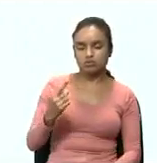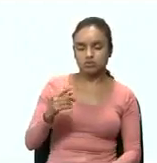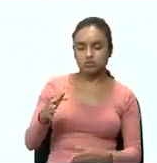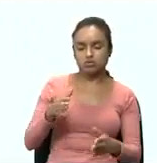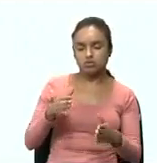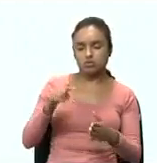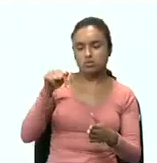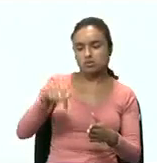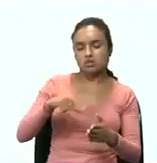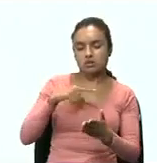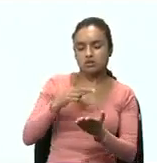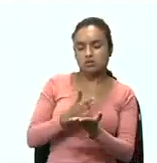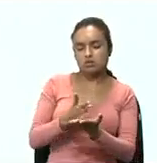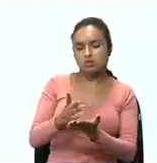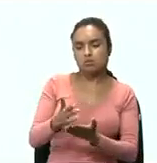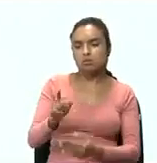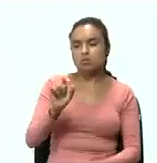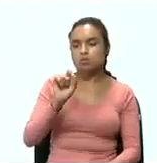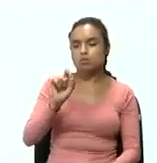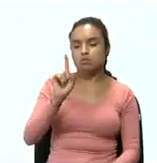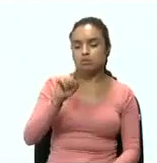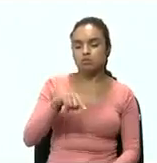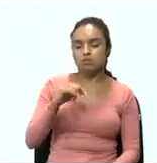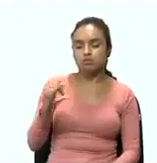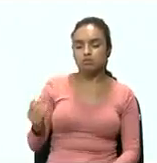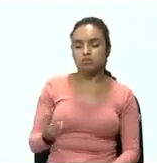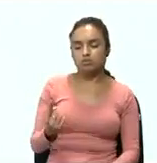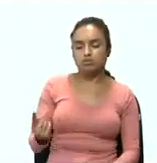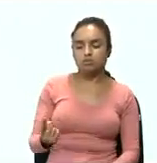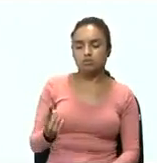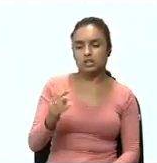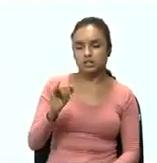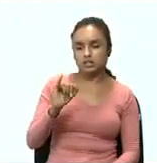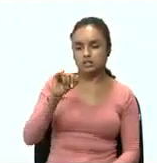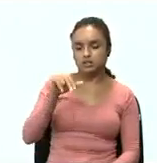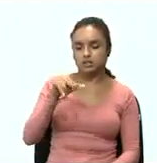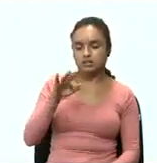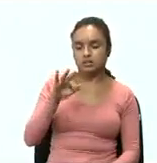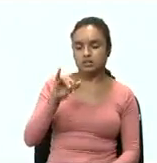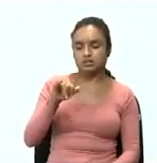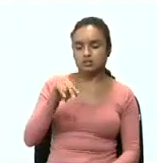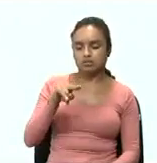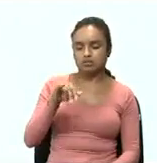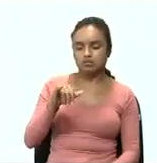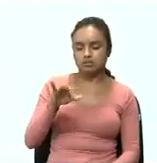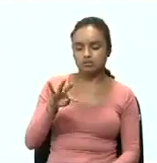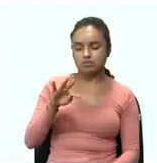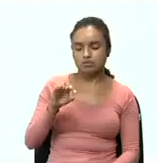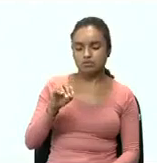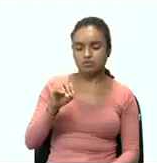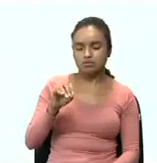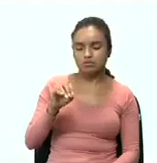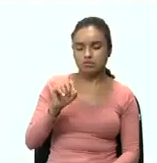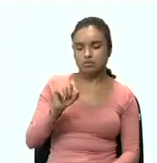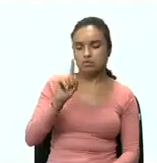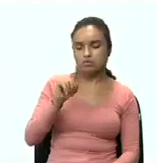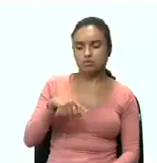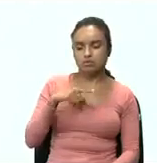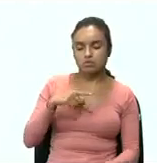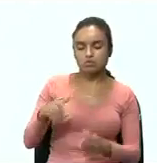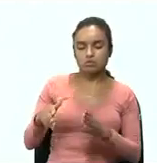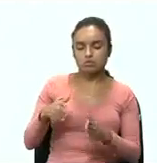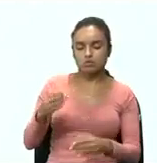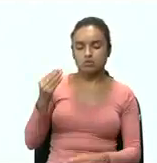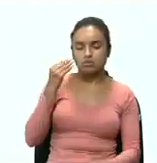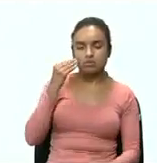ele ainda continua sendo o infinito. O que acontece nesse caso, quando nós chegamos com o teste da integral